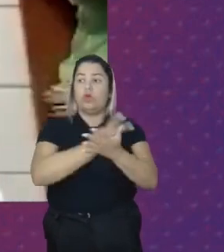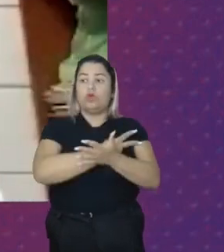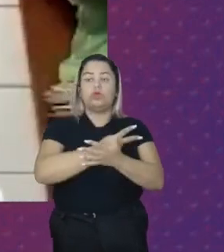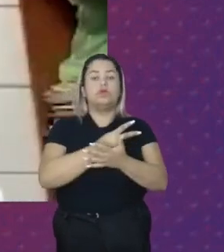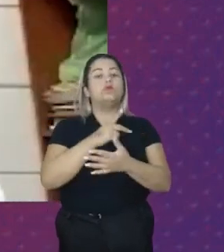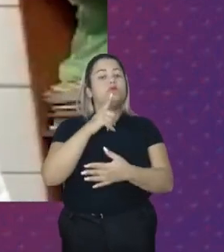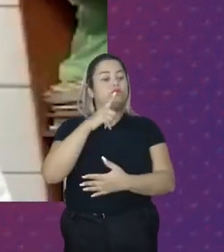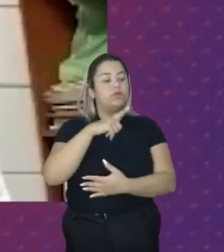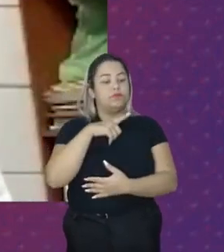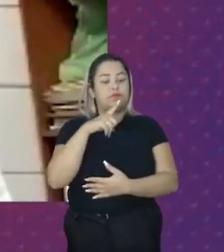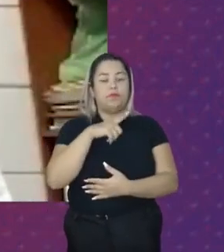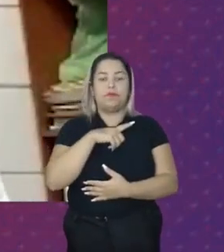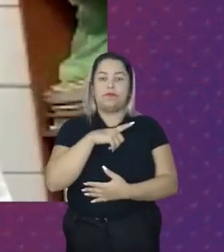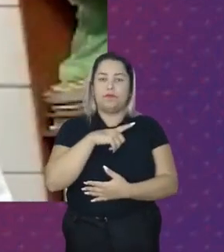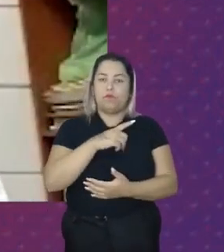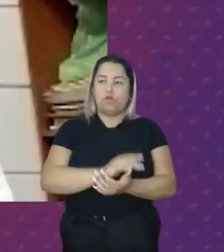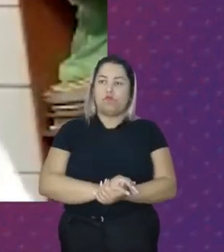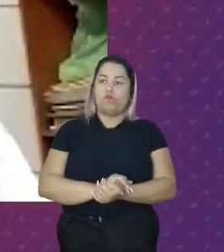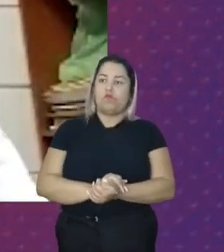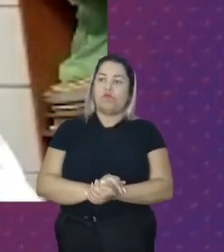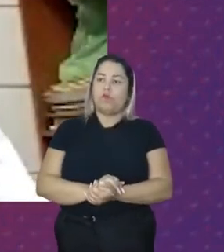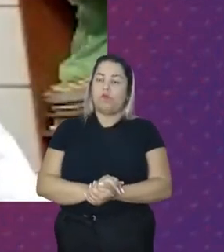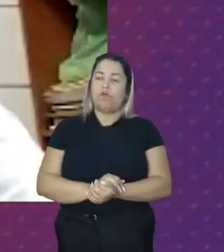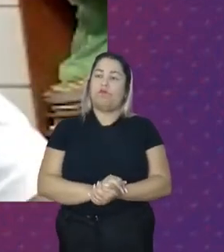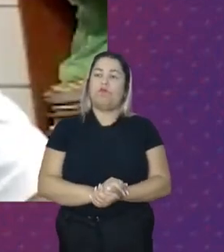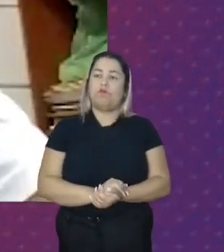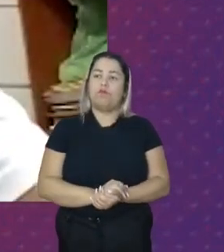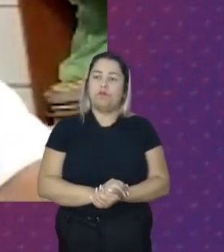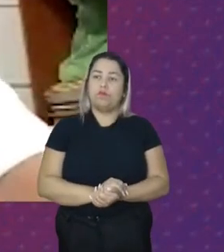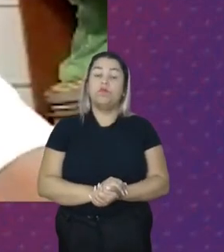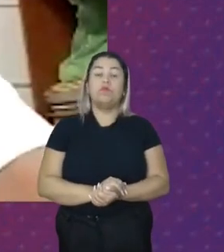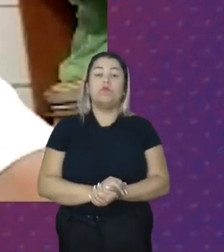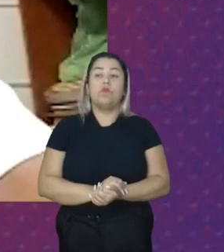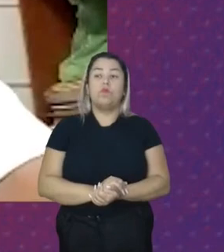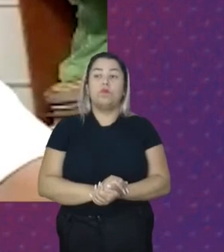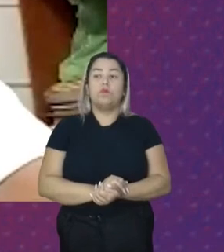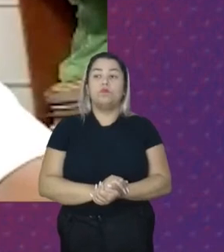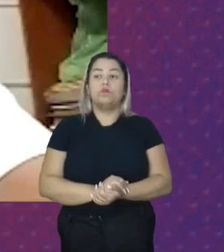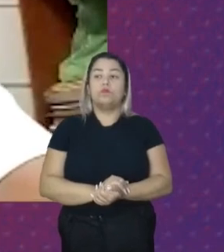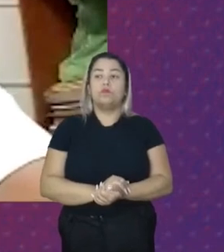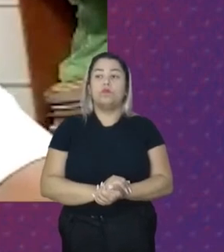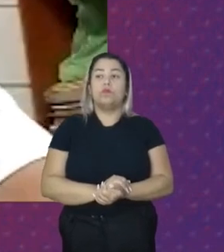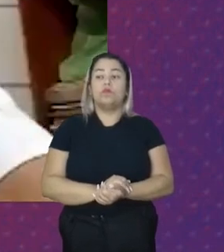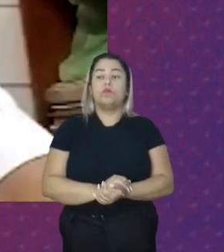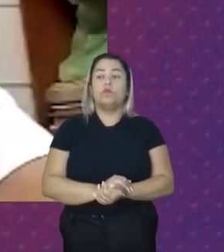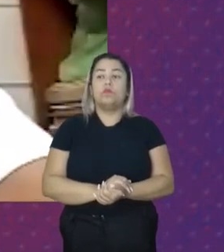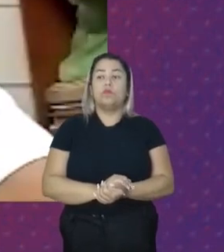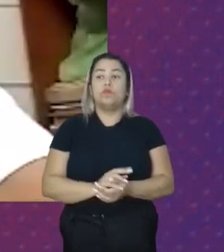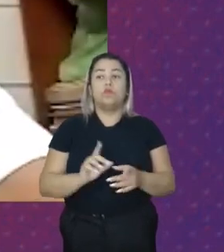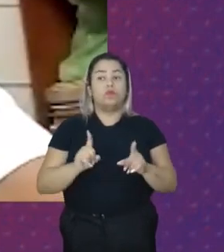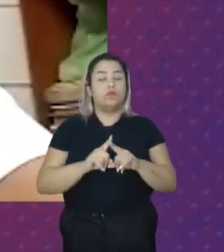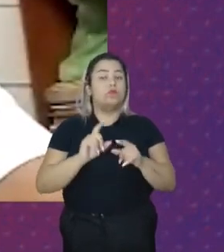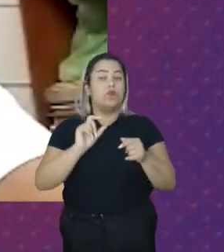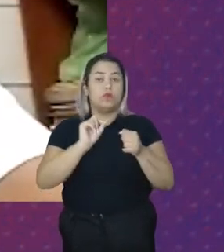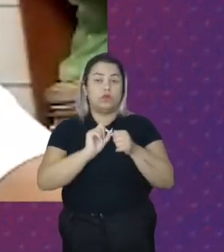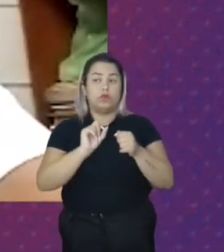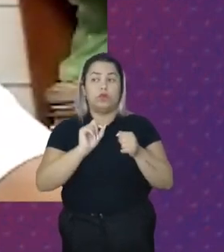que ainda tem O que se Como é que digo Se revisar